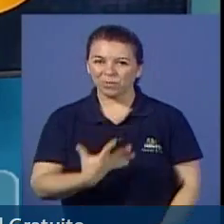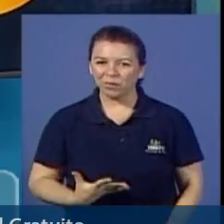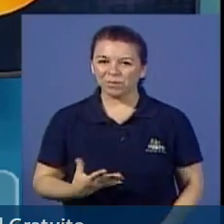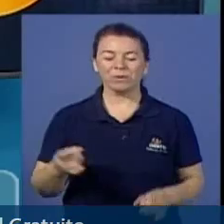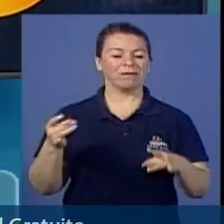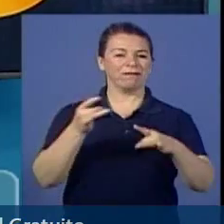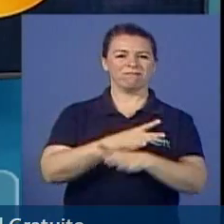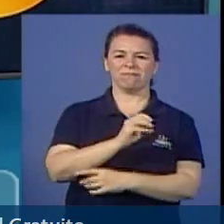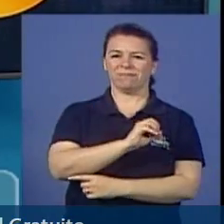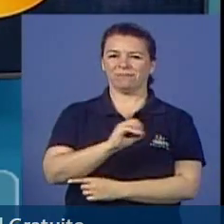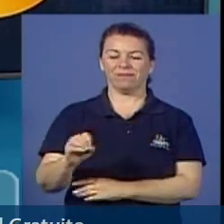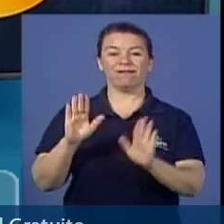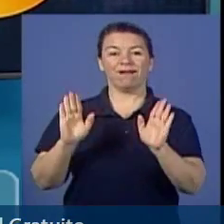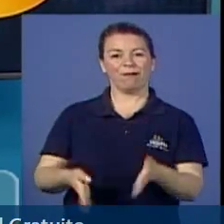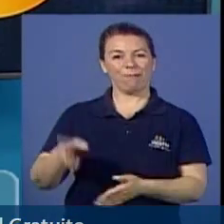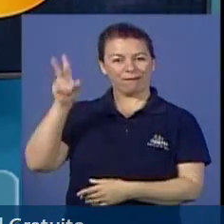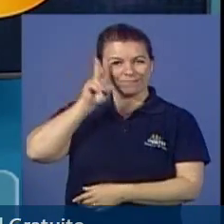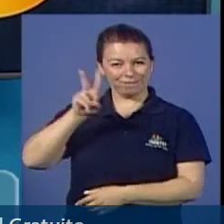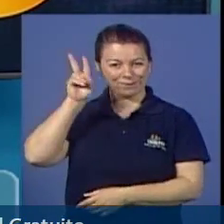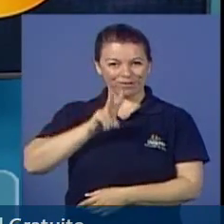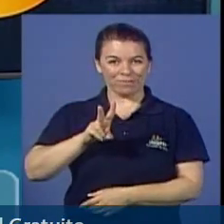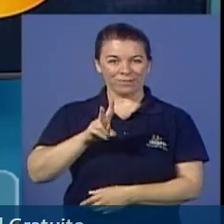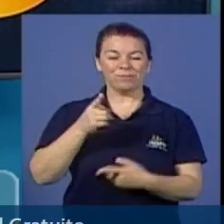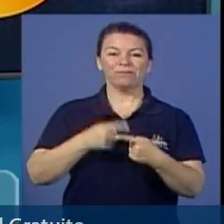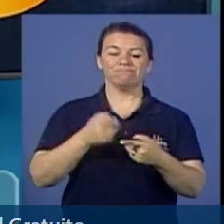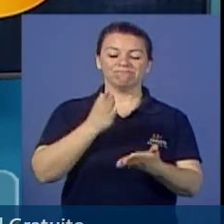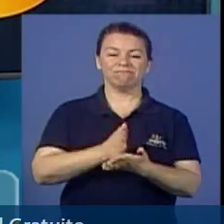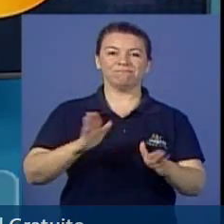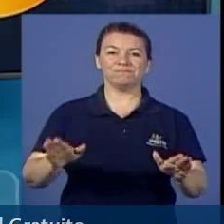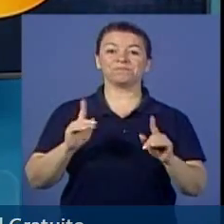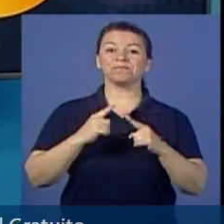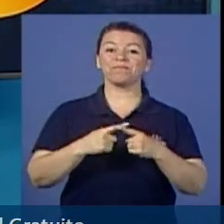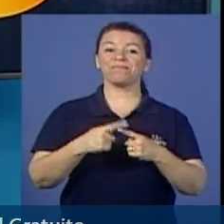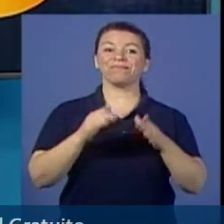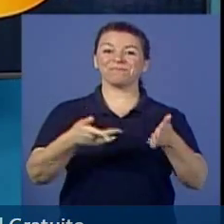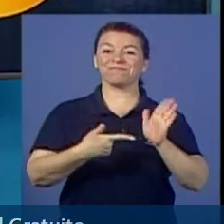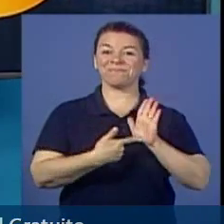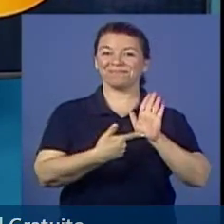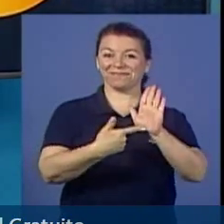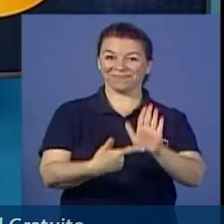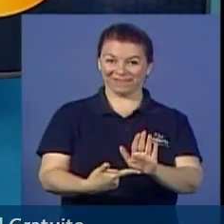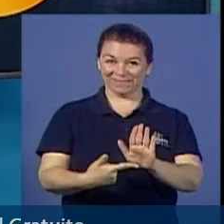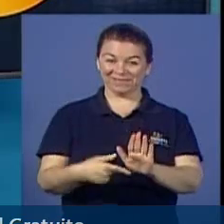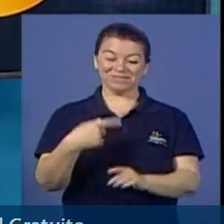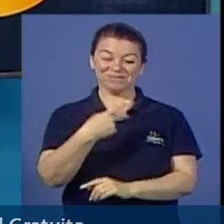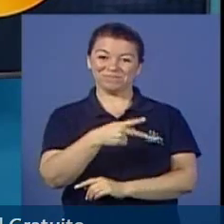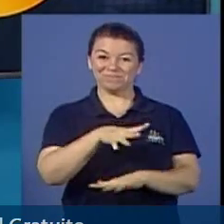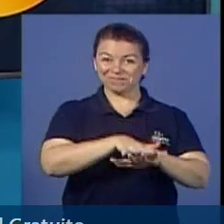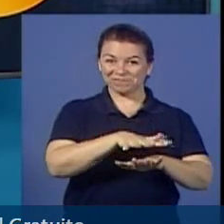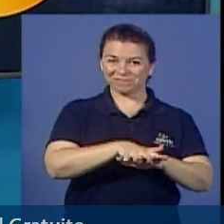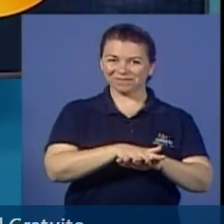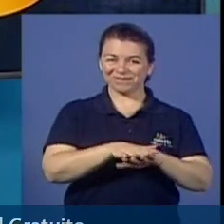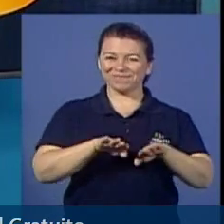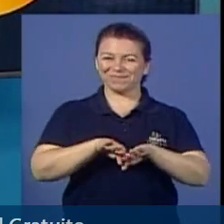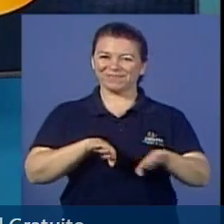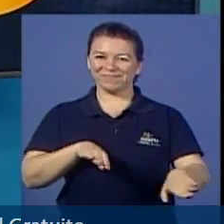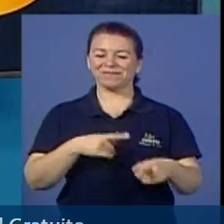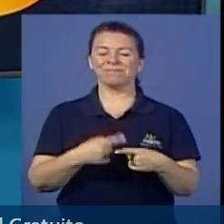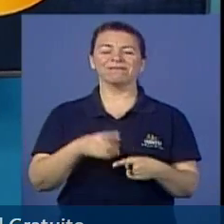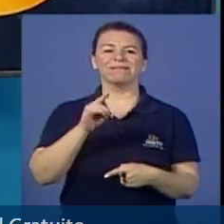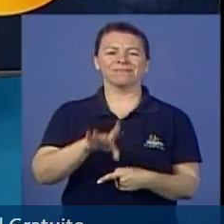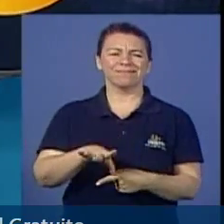zerinhos, chega de um... Agora o representante da nossa fauna vai ficar de fora, tá? Ah, só para